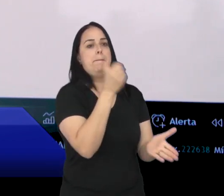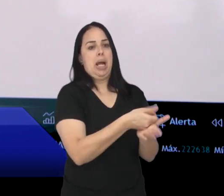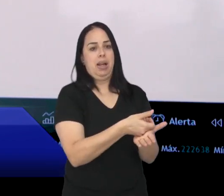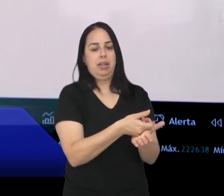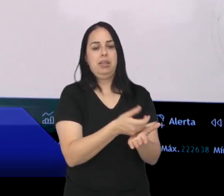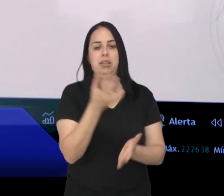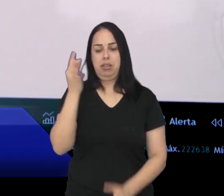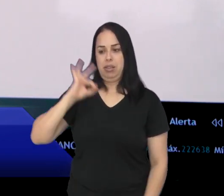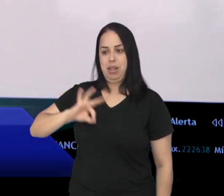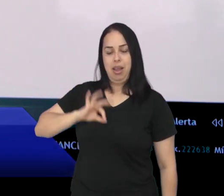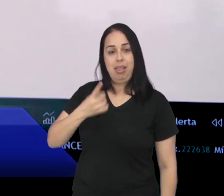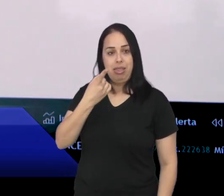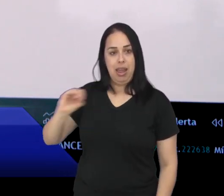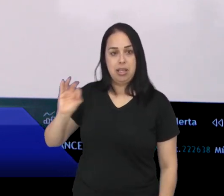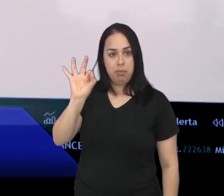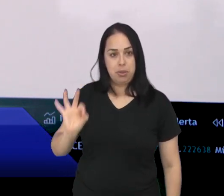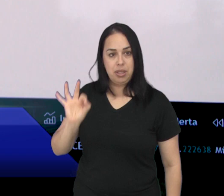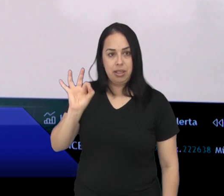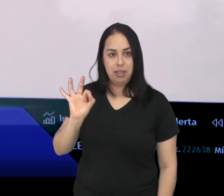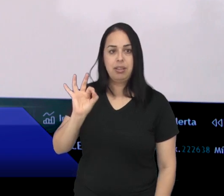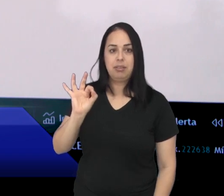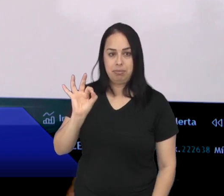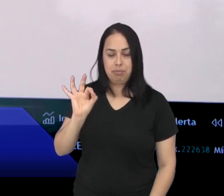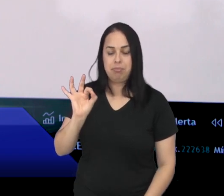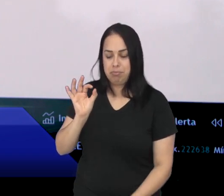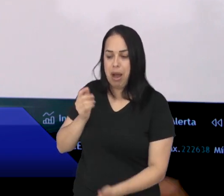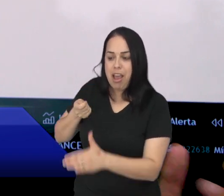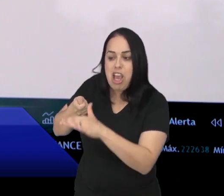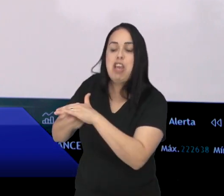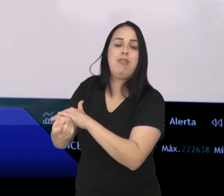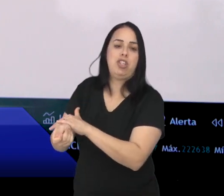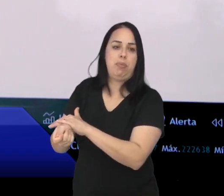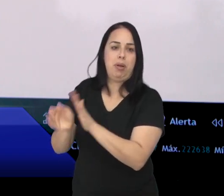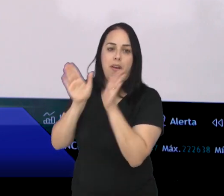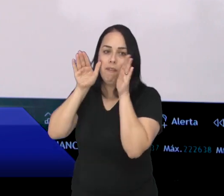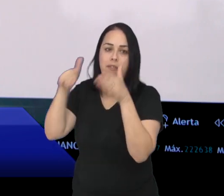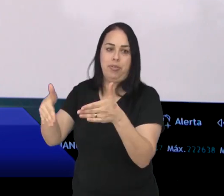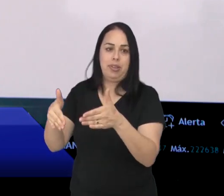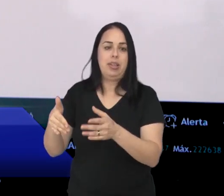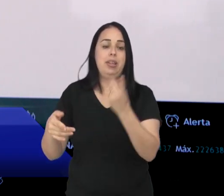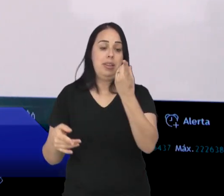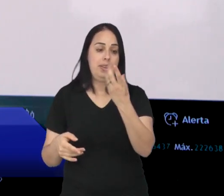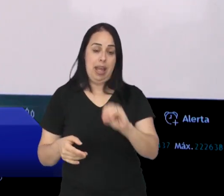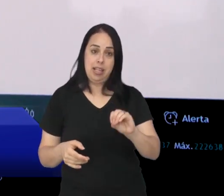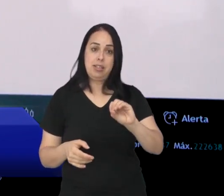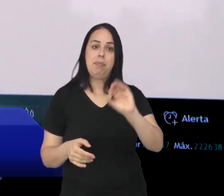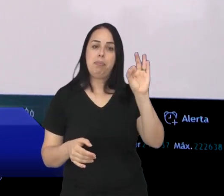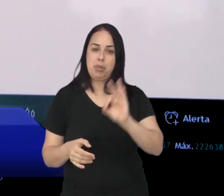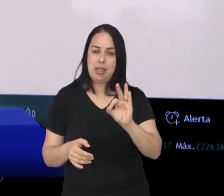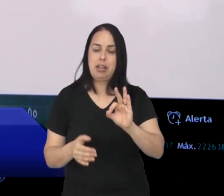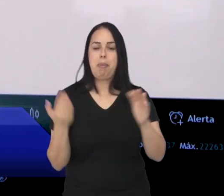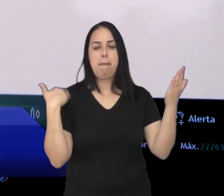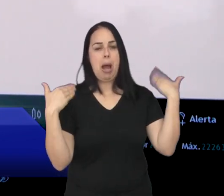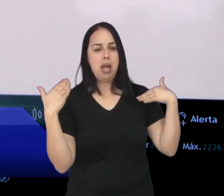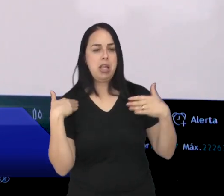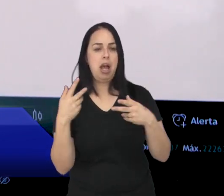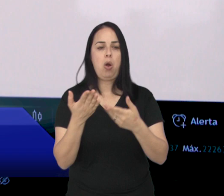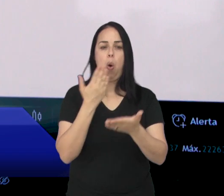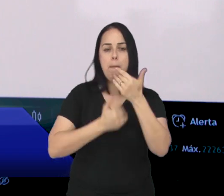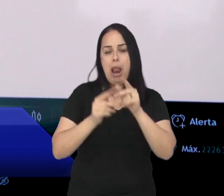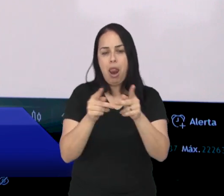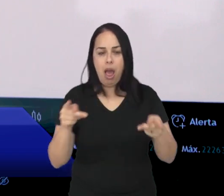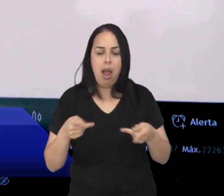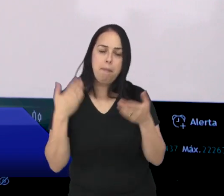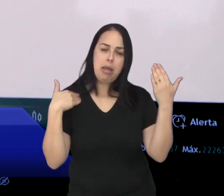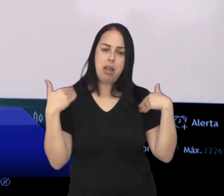ao receber o salário, pelo menos 10% do salário já tem que separar para investimento. Pega outros 10%, separa para diversão, que é para pedir